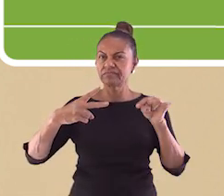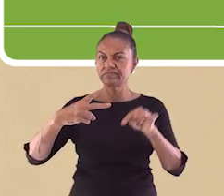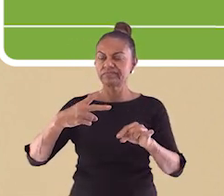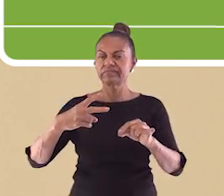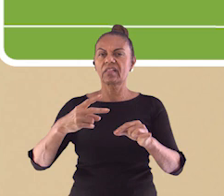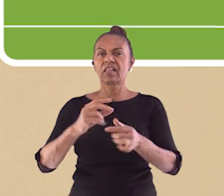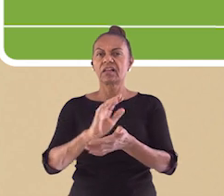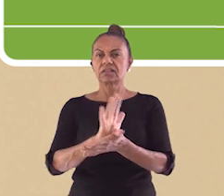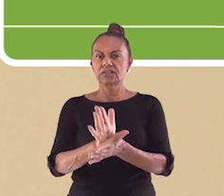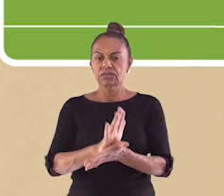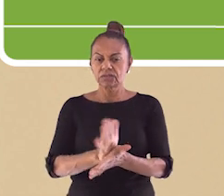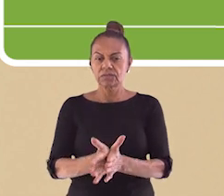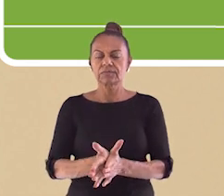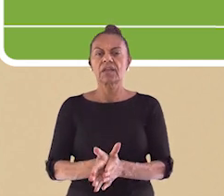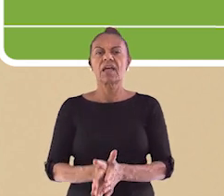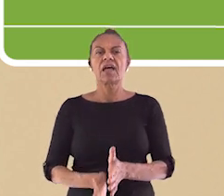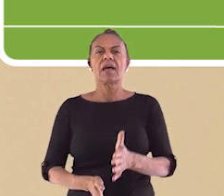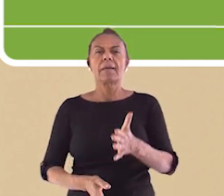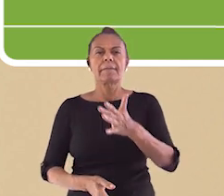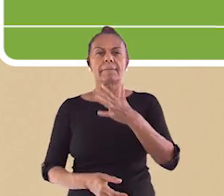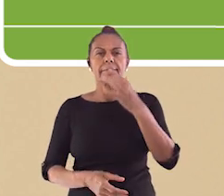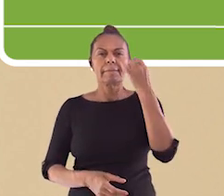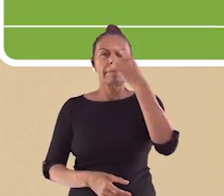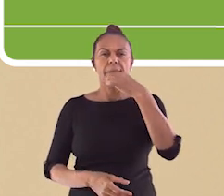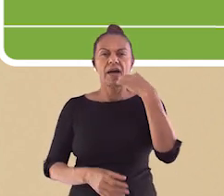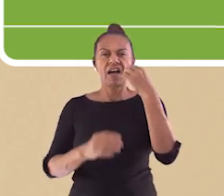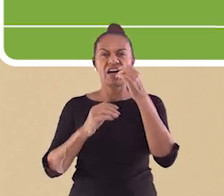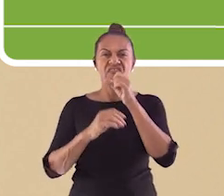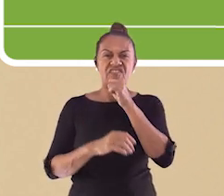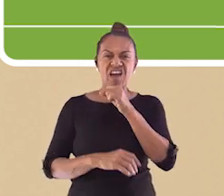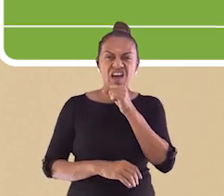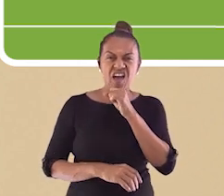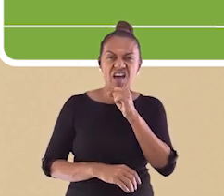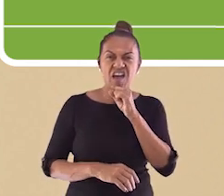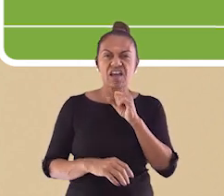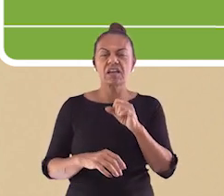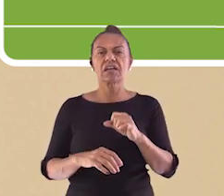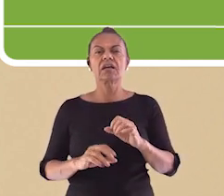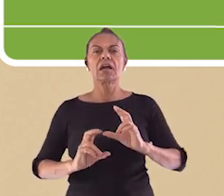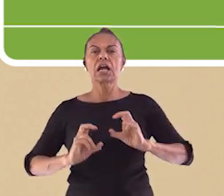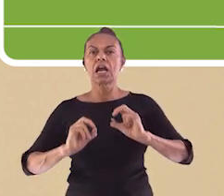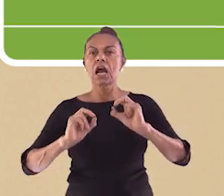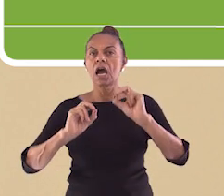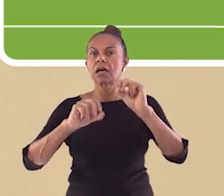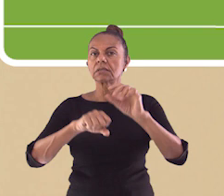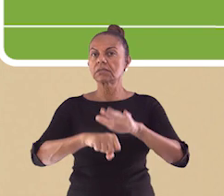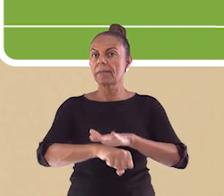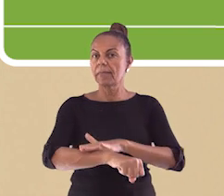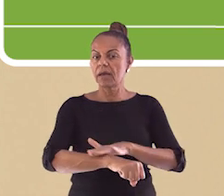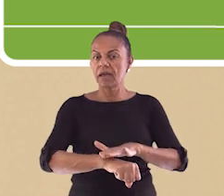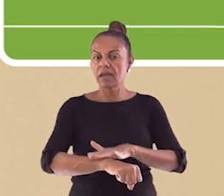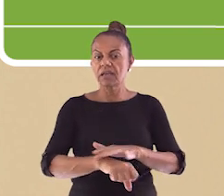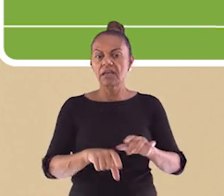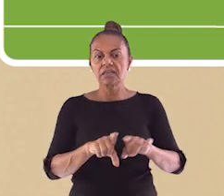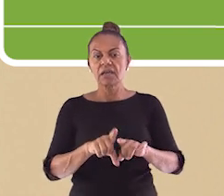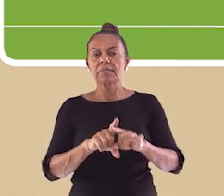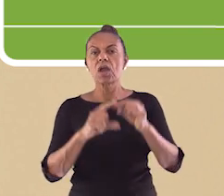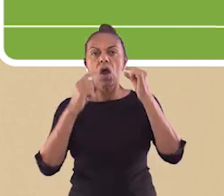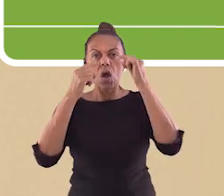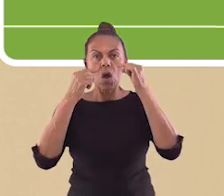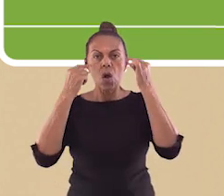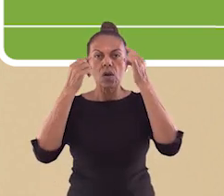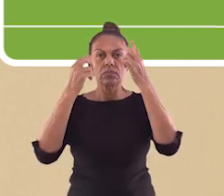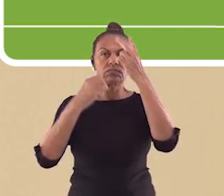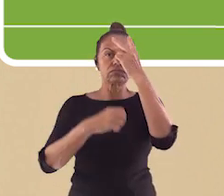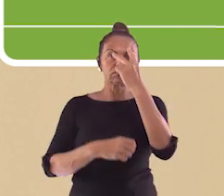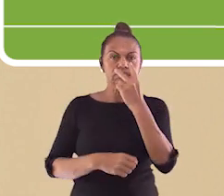do DNA das células, o envelhecimento precoce e o câncer de pele. A radiação também pode afetar nossos olhos